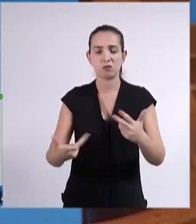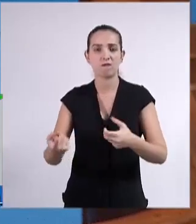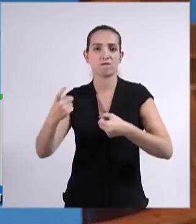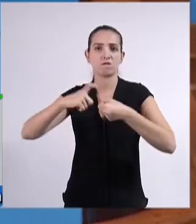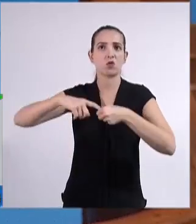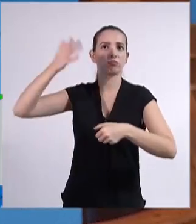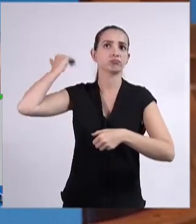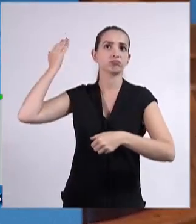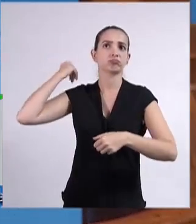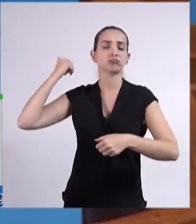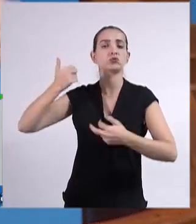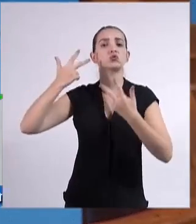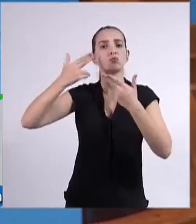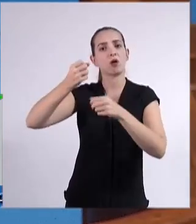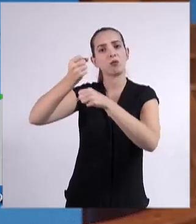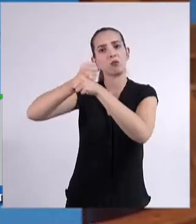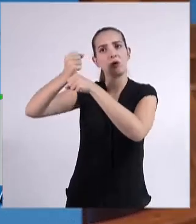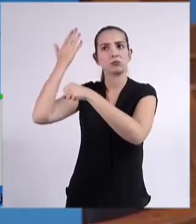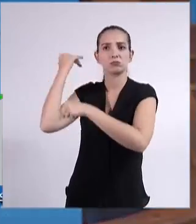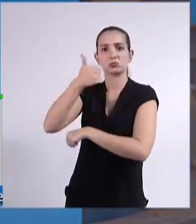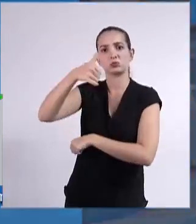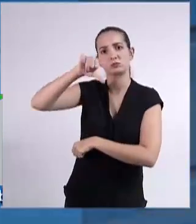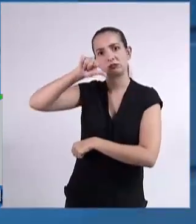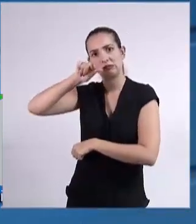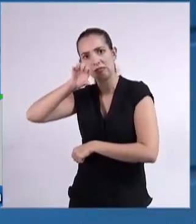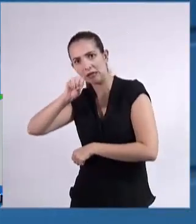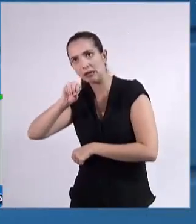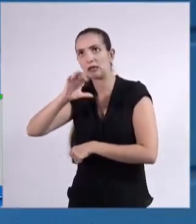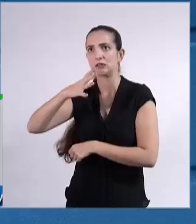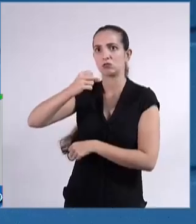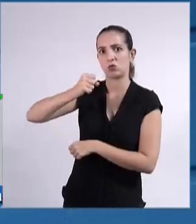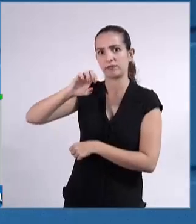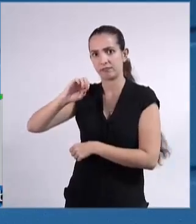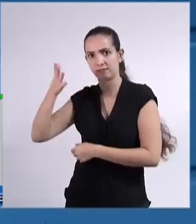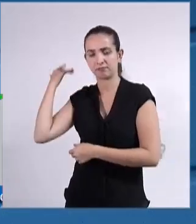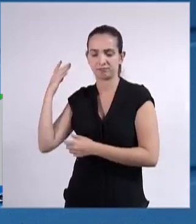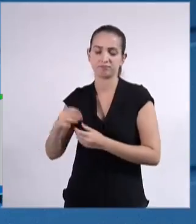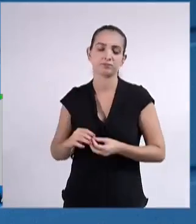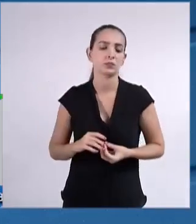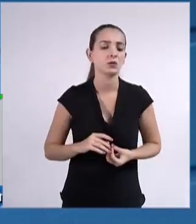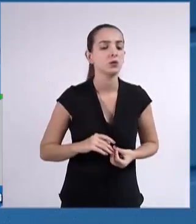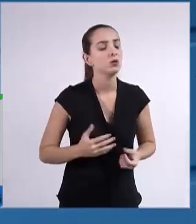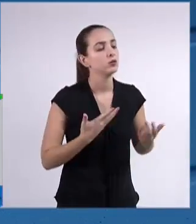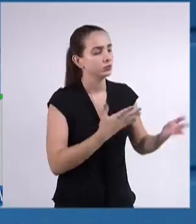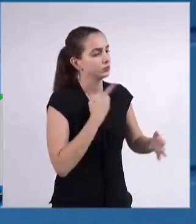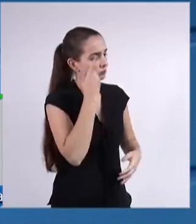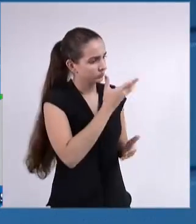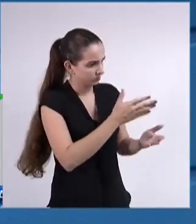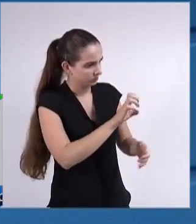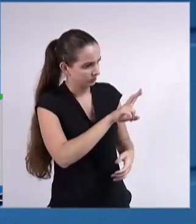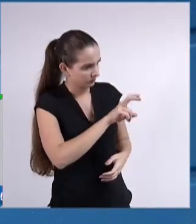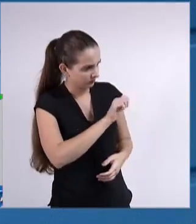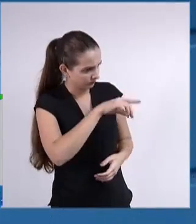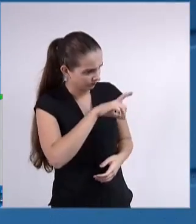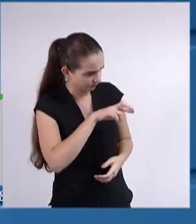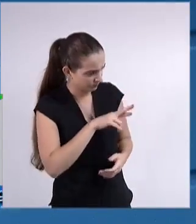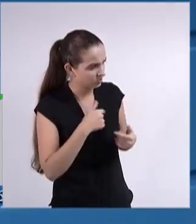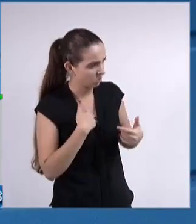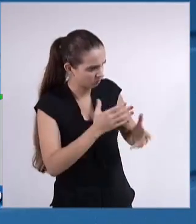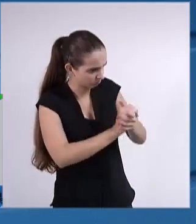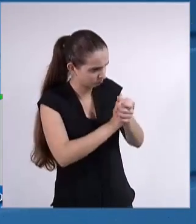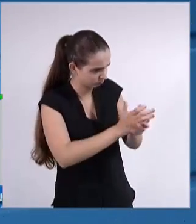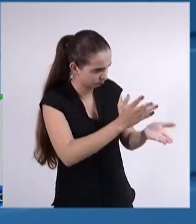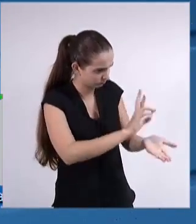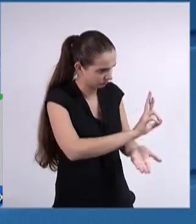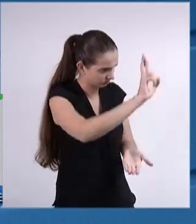na década de 70, 80. Honra, nobre colega. Deputado Evandro, eu quero cumprimentar Vossa Excelência, dizer que a fala que Vossa